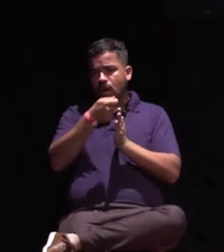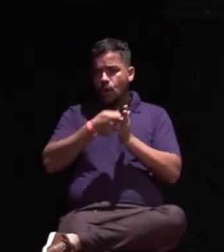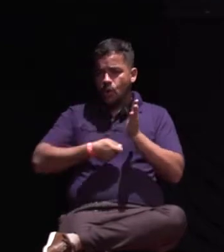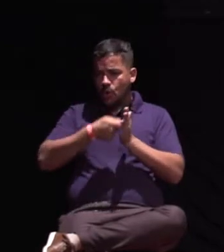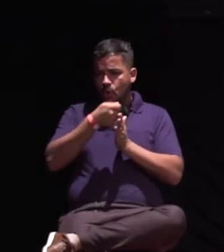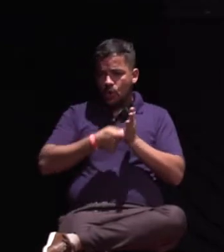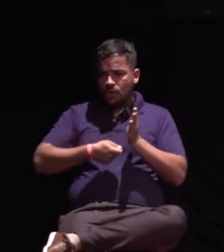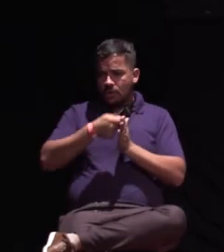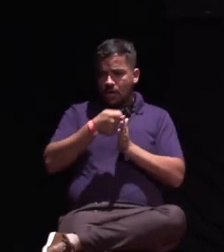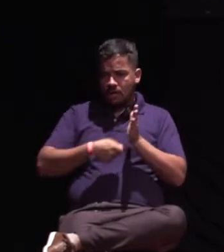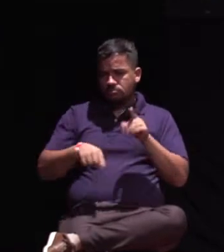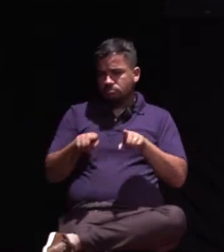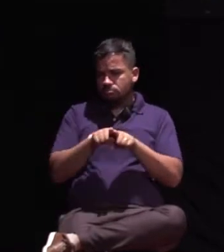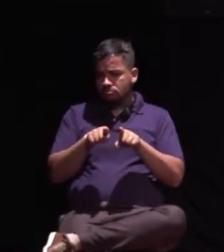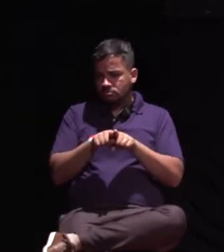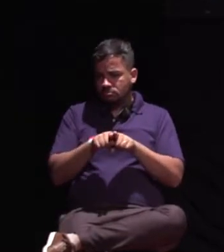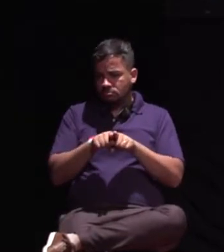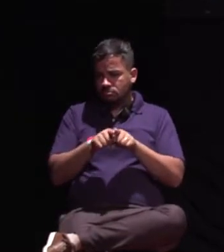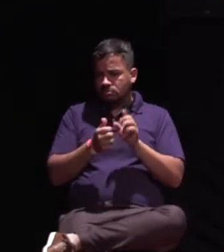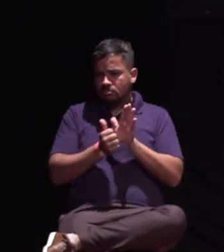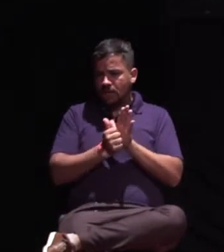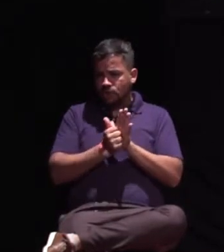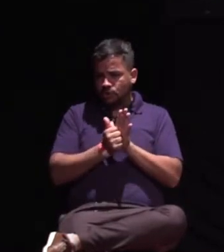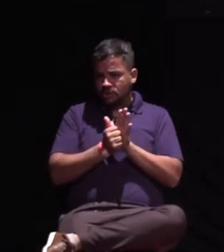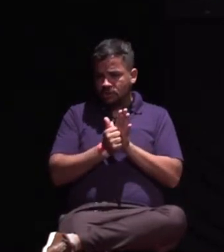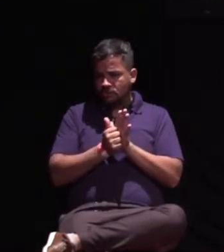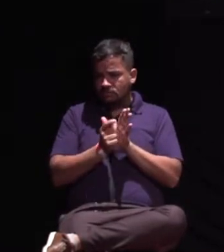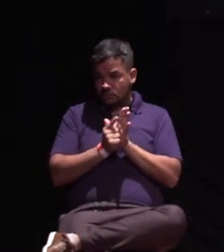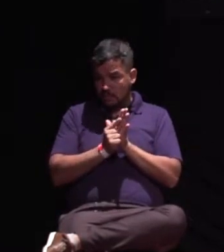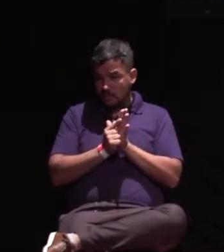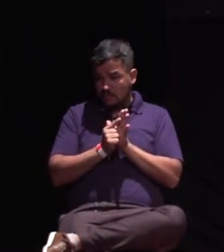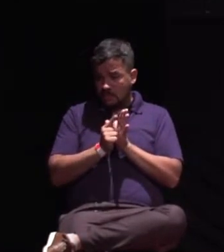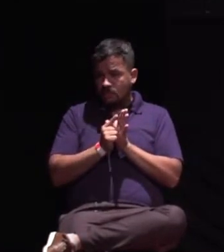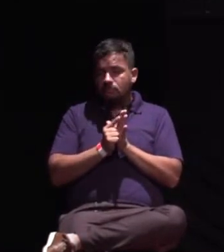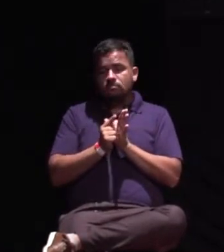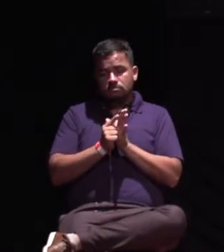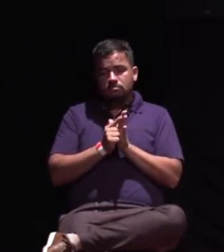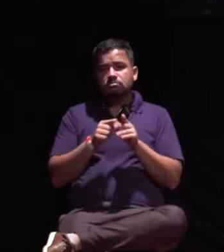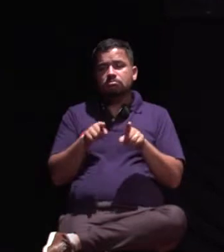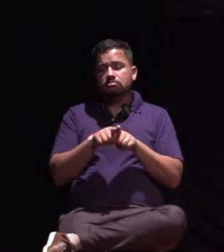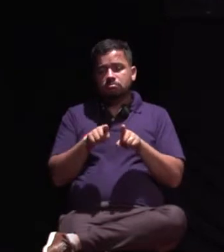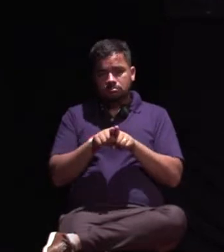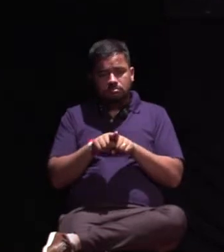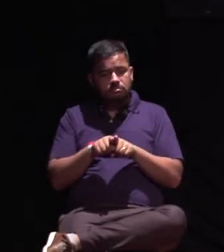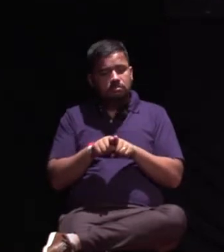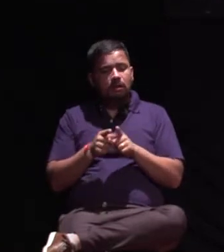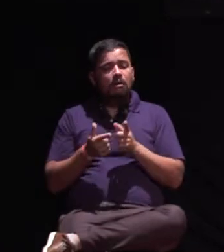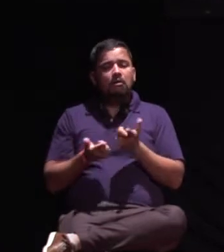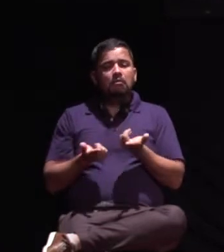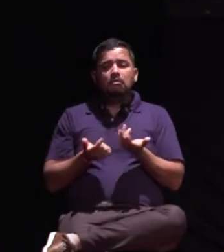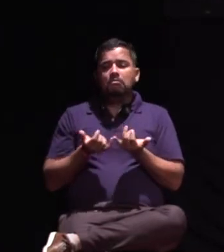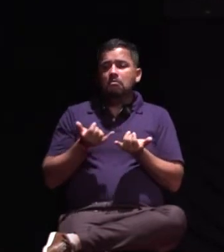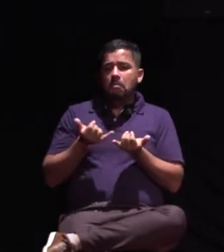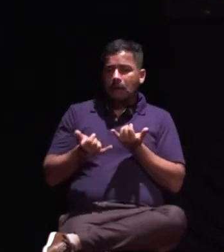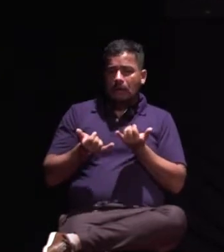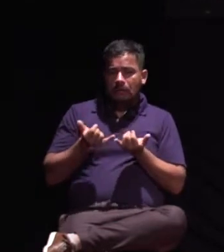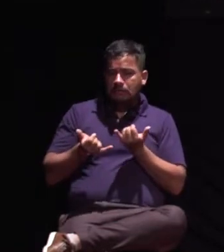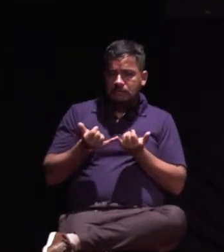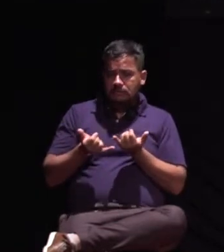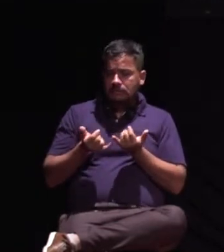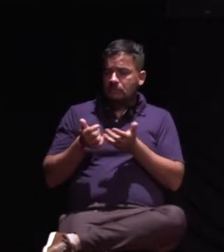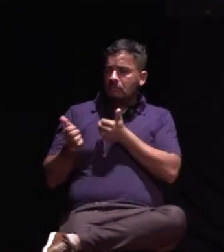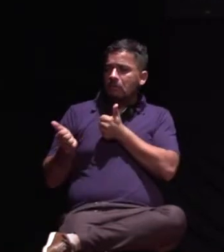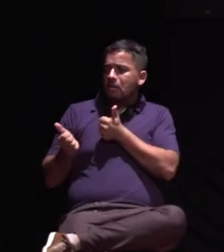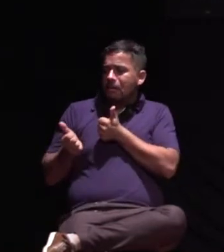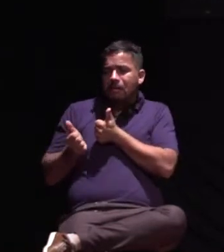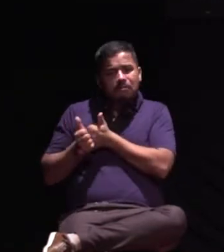mesmo tempo, uma abertura para um acaso, para a imprevisibilidade, que parece ser tão próxima